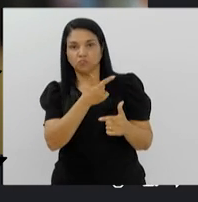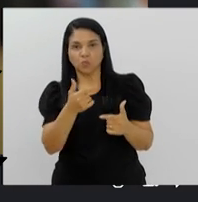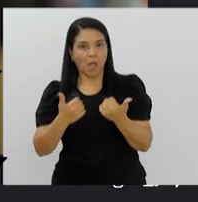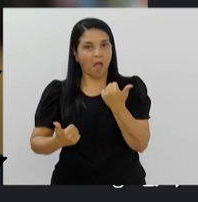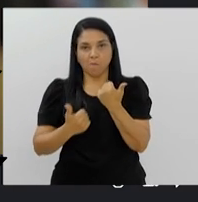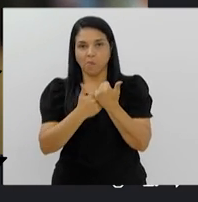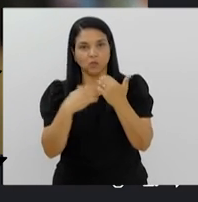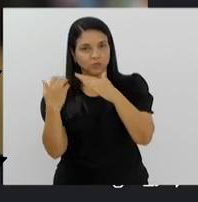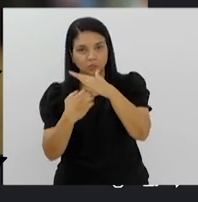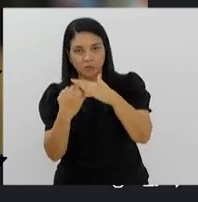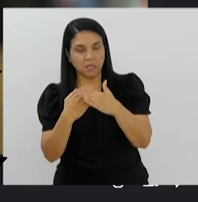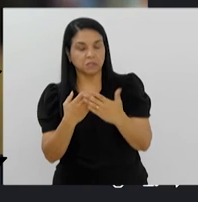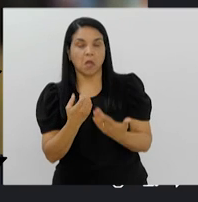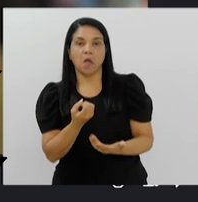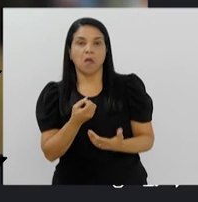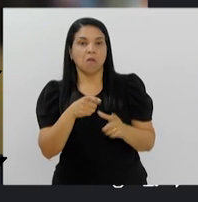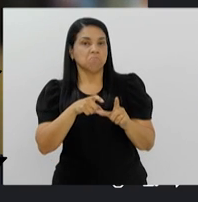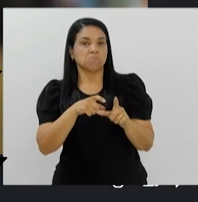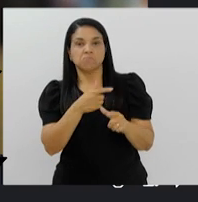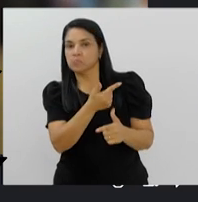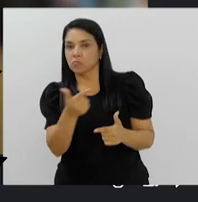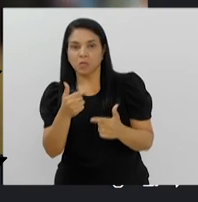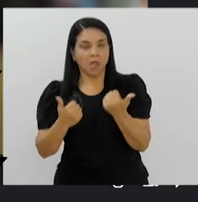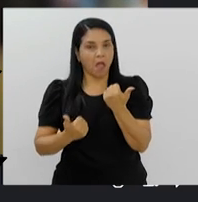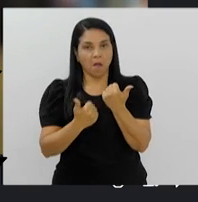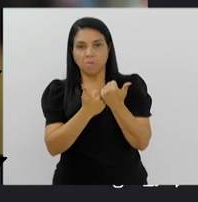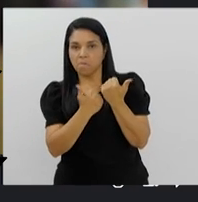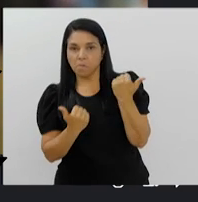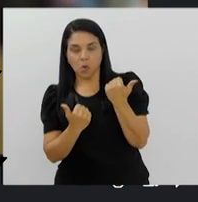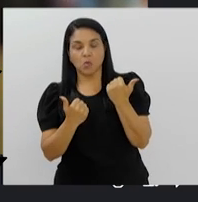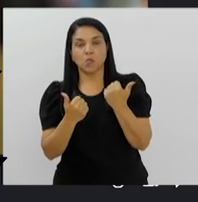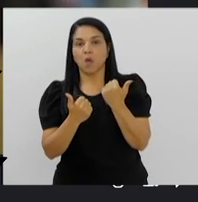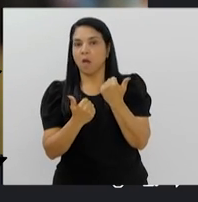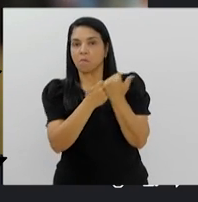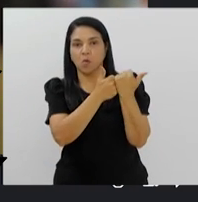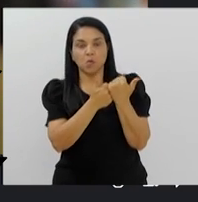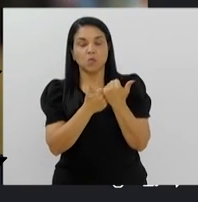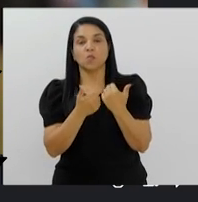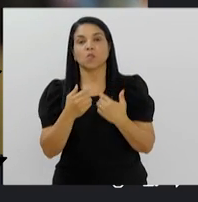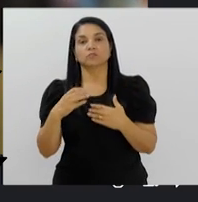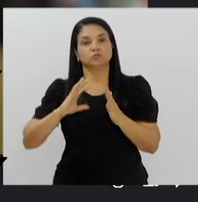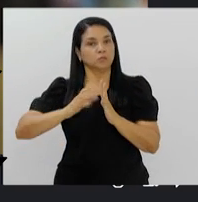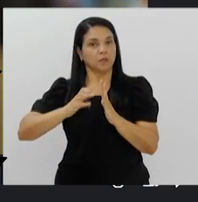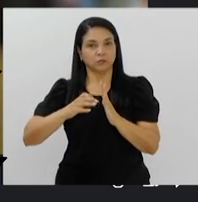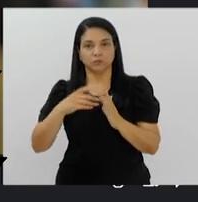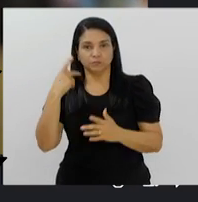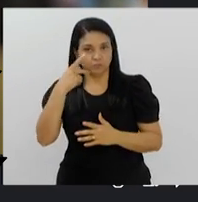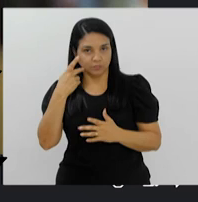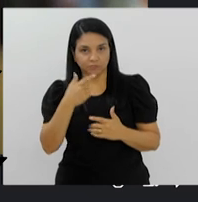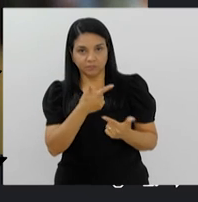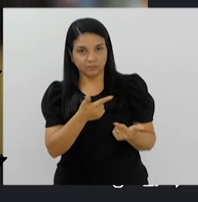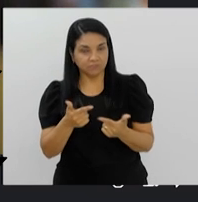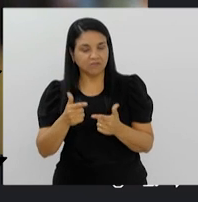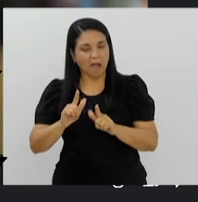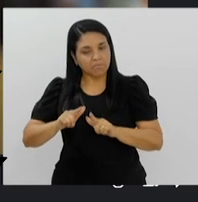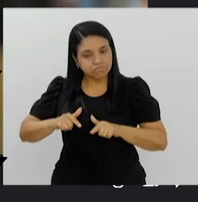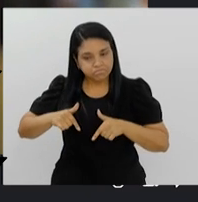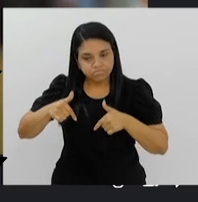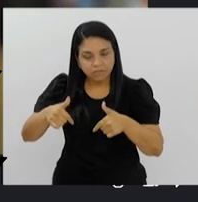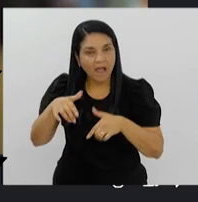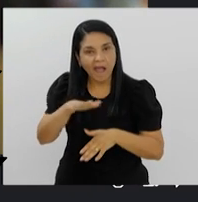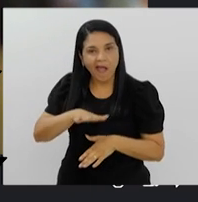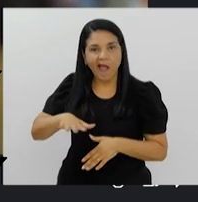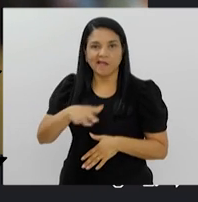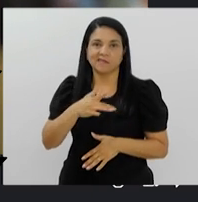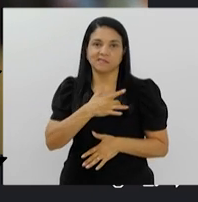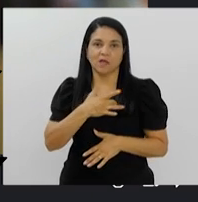apoio de partidos polí políticos pelos nossos princípios eh nós atuamos há décadas também no campo da Saúde mais em outros